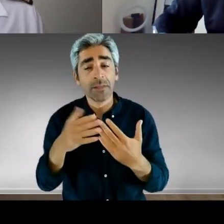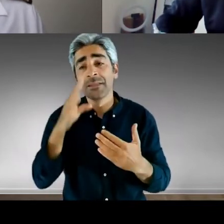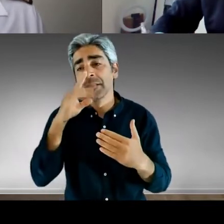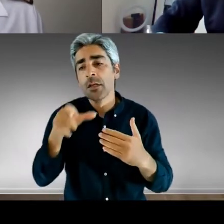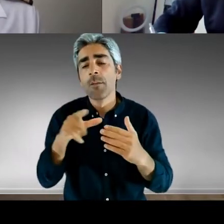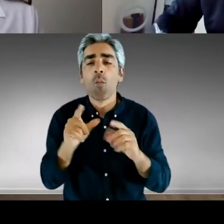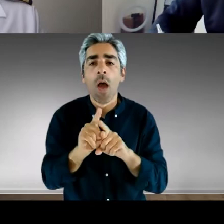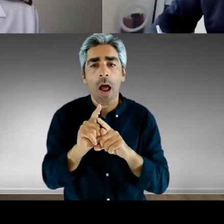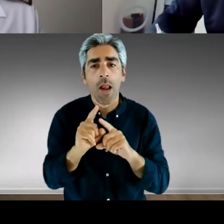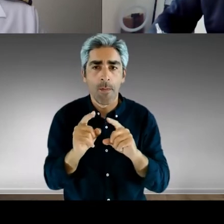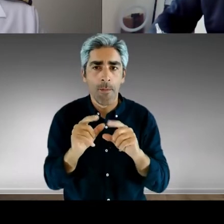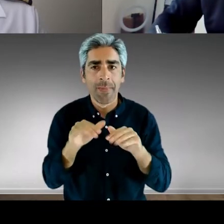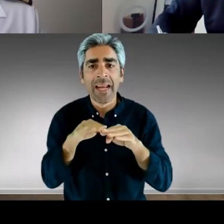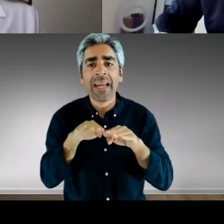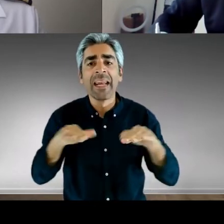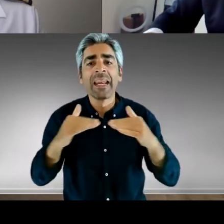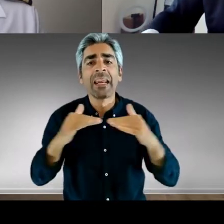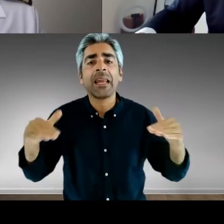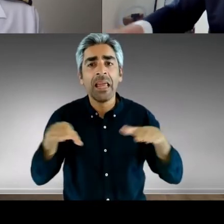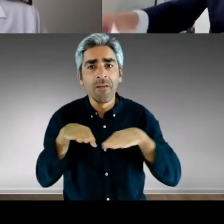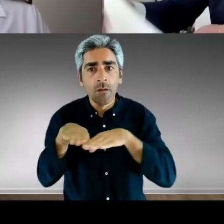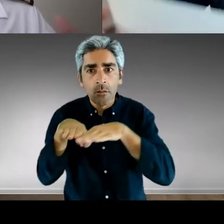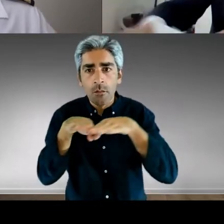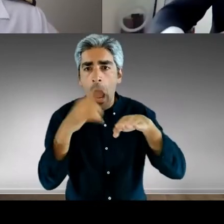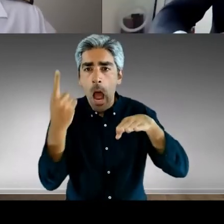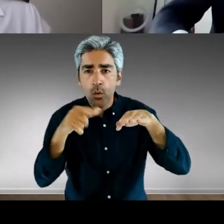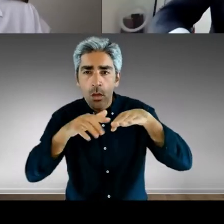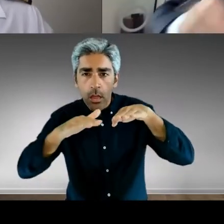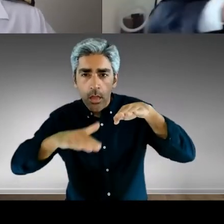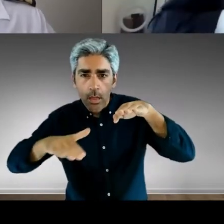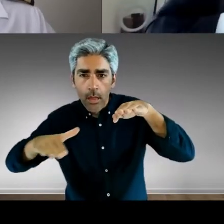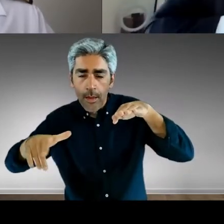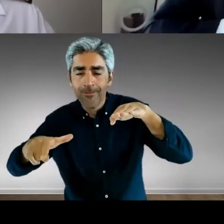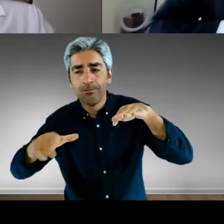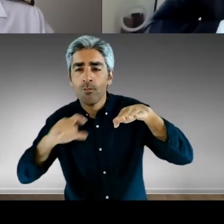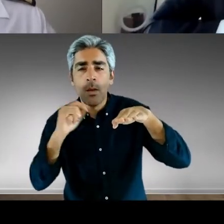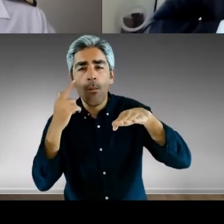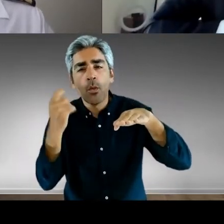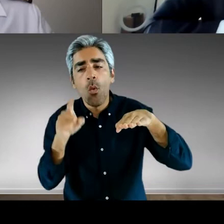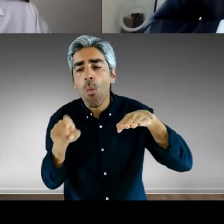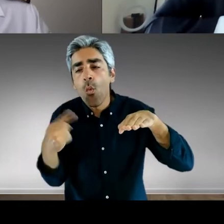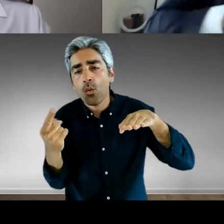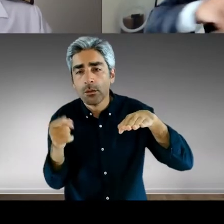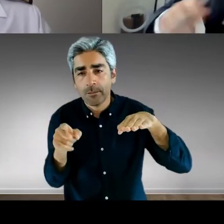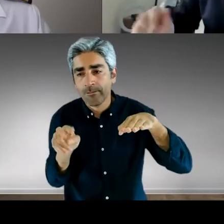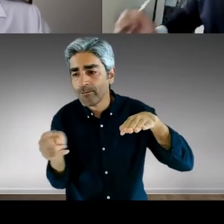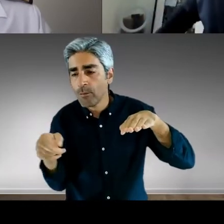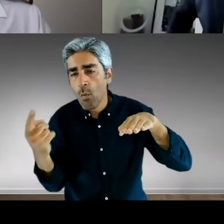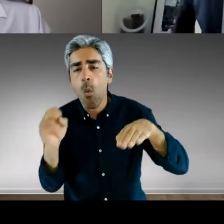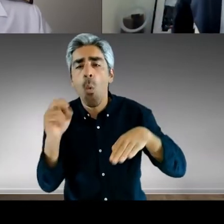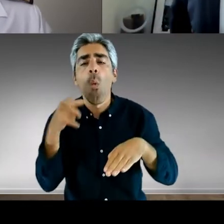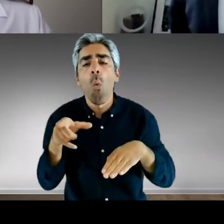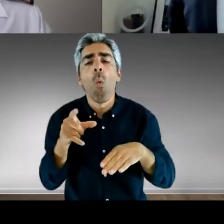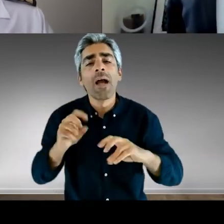padrão, pode-se procurar outra saída para essas pessoas, e quem sai em fim de ciclo, em fim de carreira, ou porque um determinado